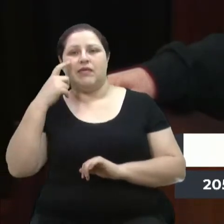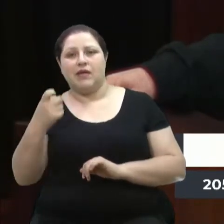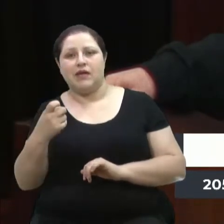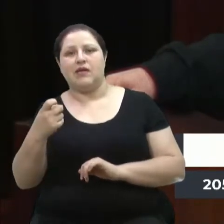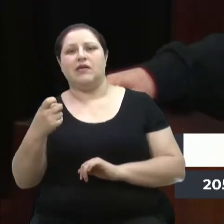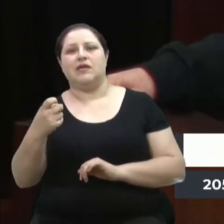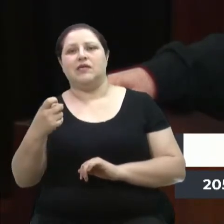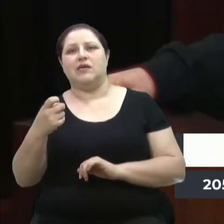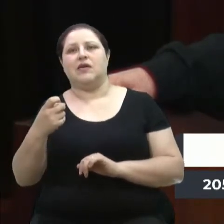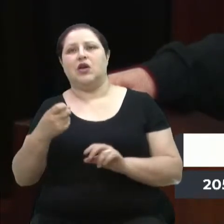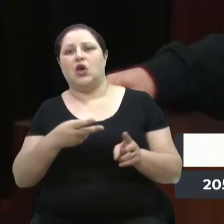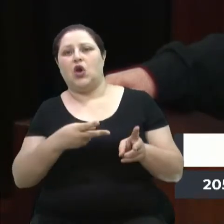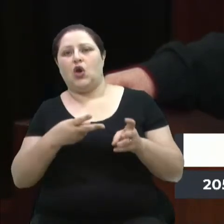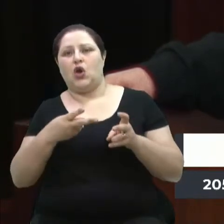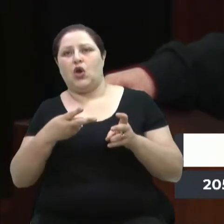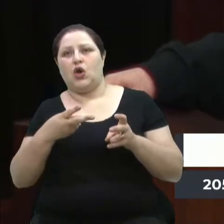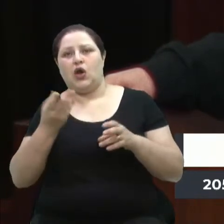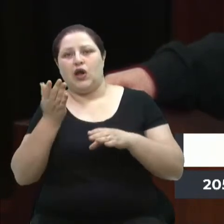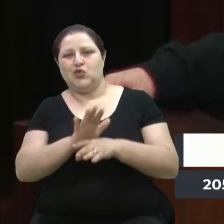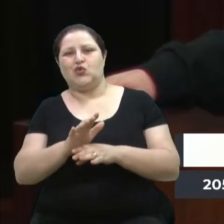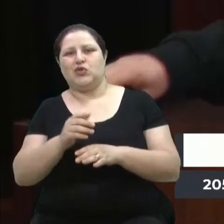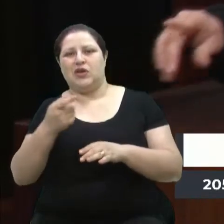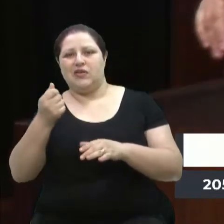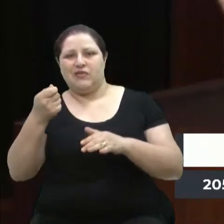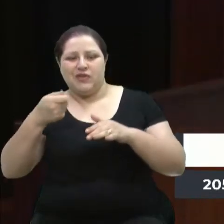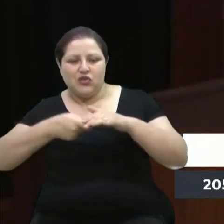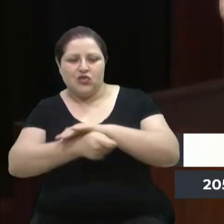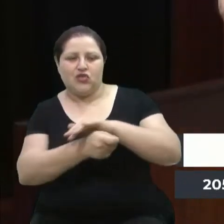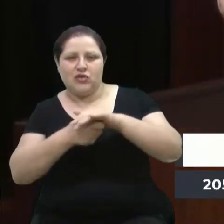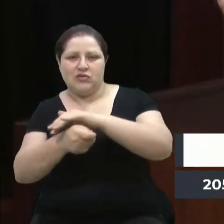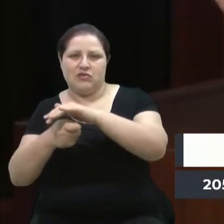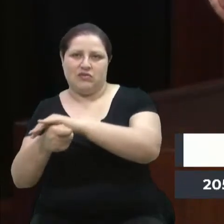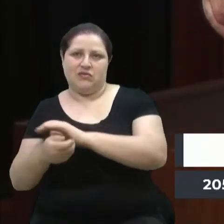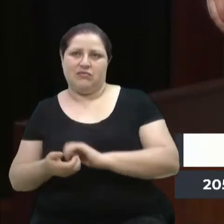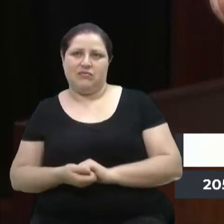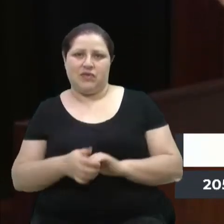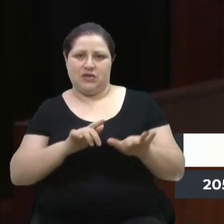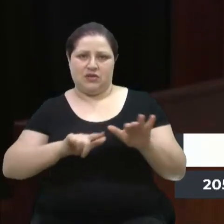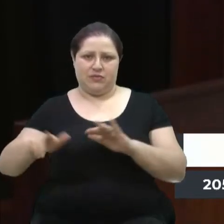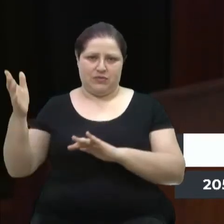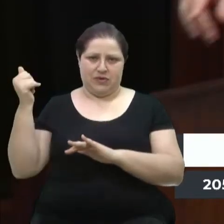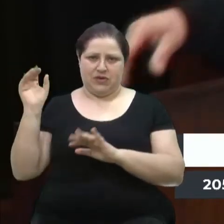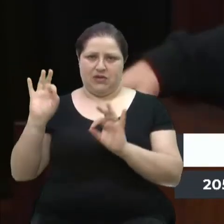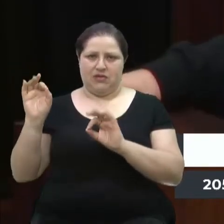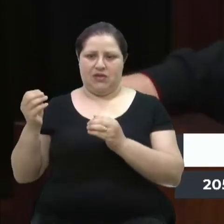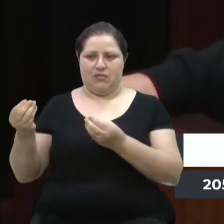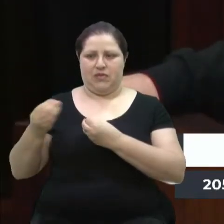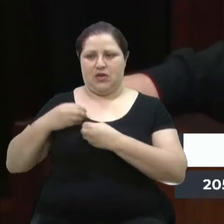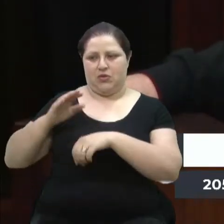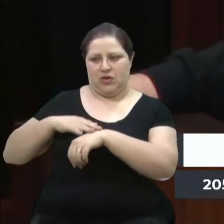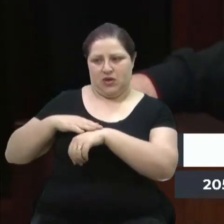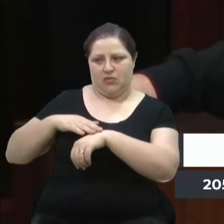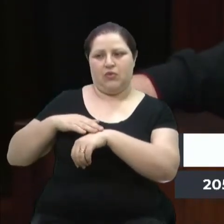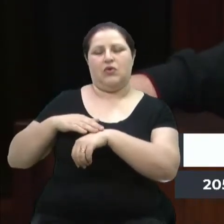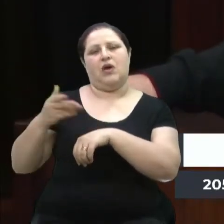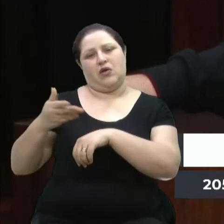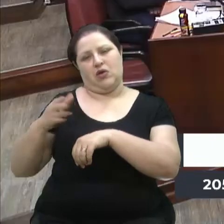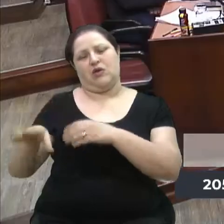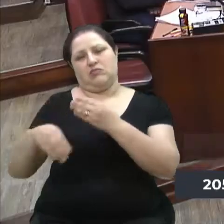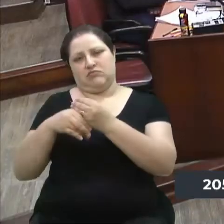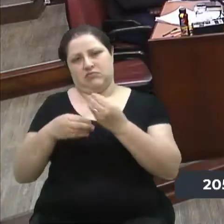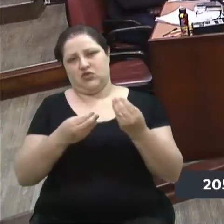capitalizar as Praças e parques nossos bairros que essa assim estão no caos seu nome entendeu a parte semana passada e a outra pontinha mais importante que você dê agora pode